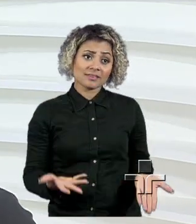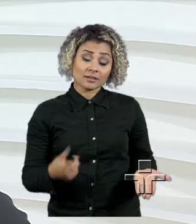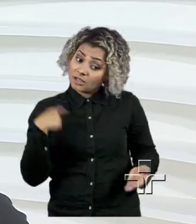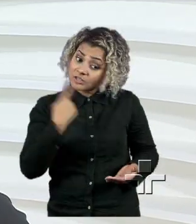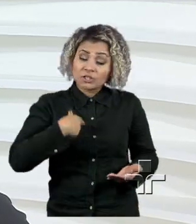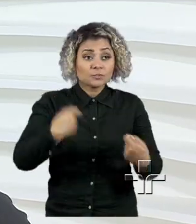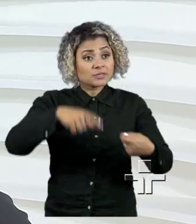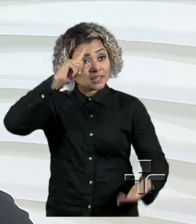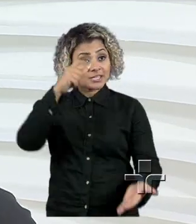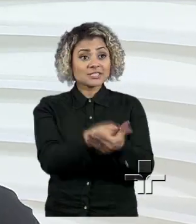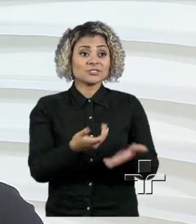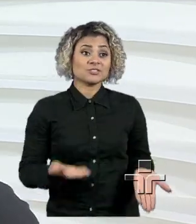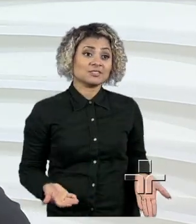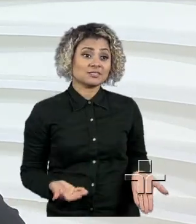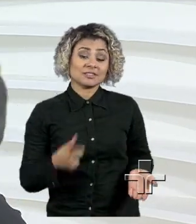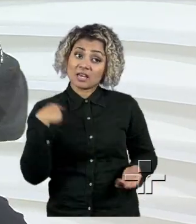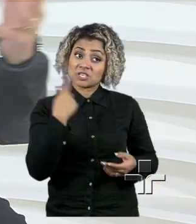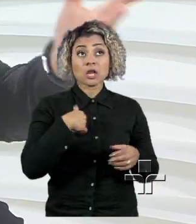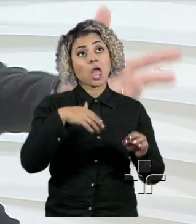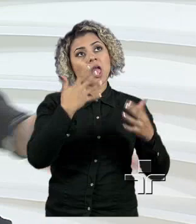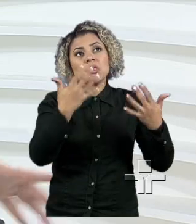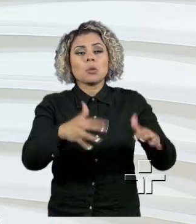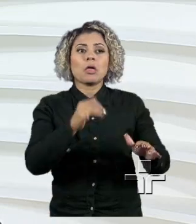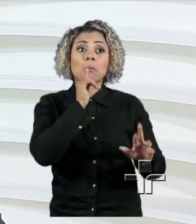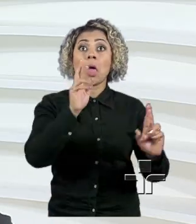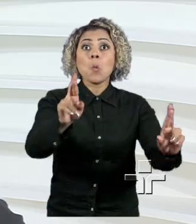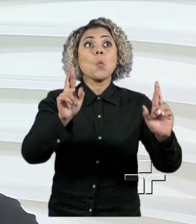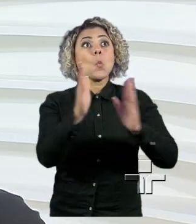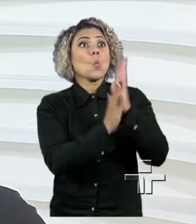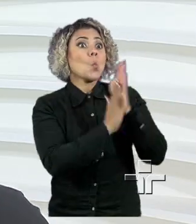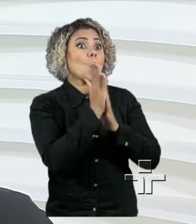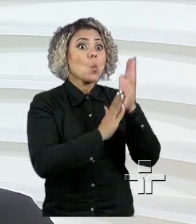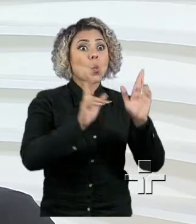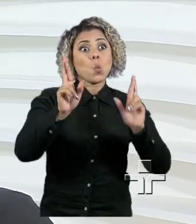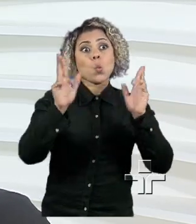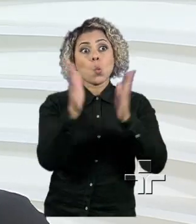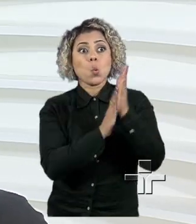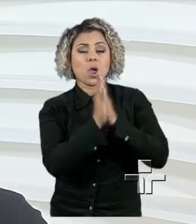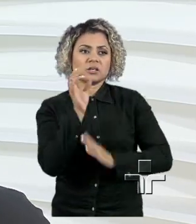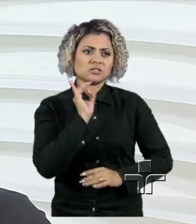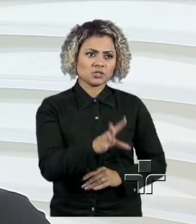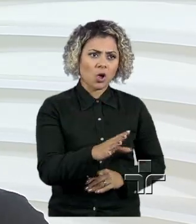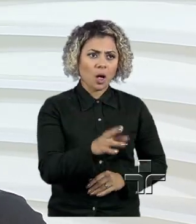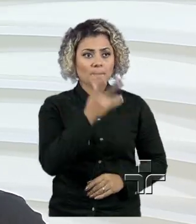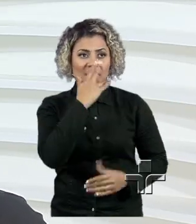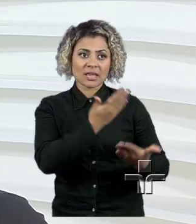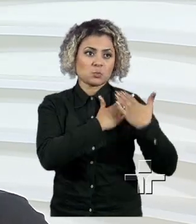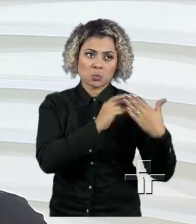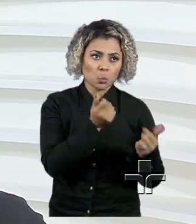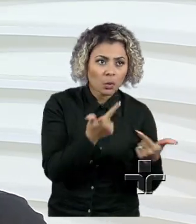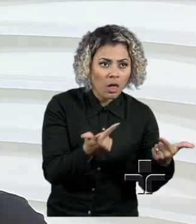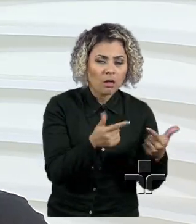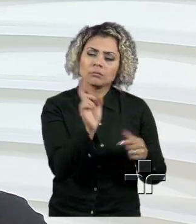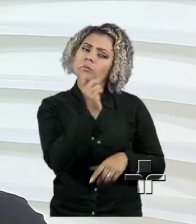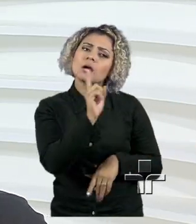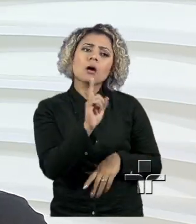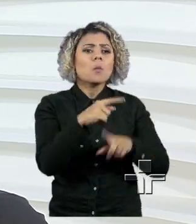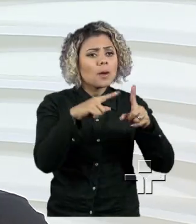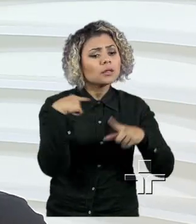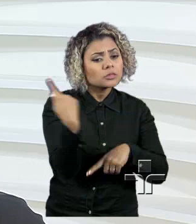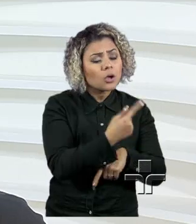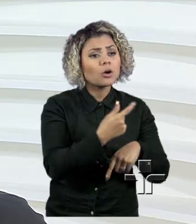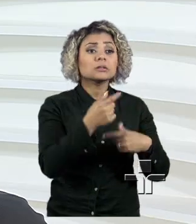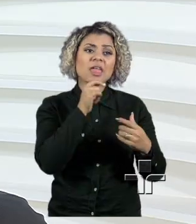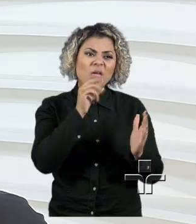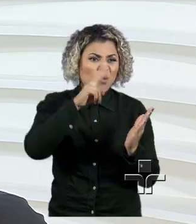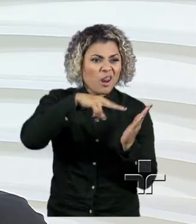quero ser aqui um otimista inveterado e até irresponsável, sabe? Mas o fato é que eu leio